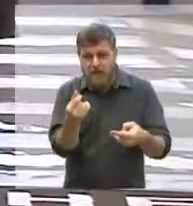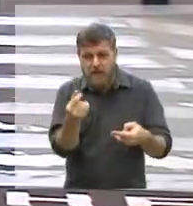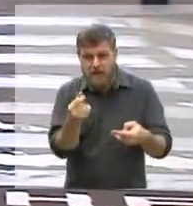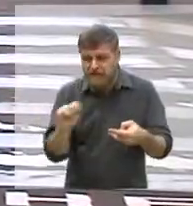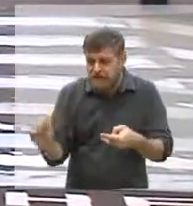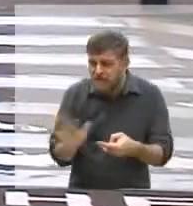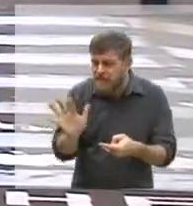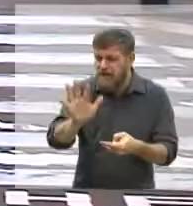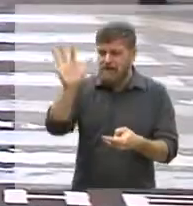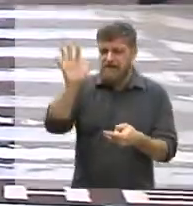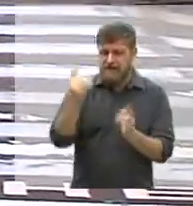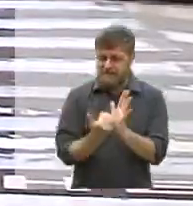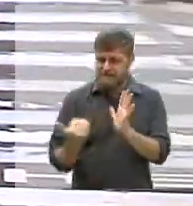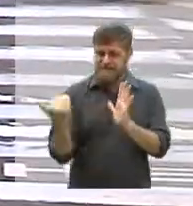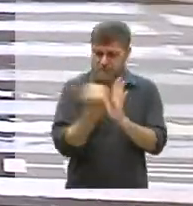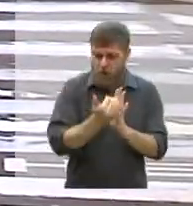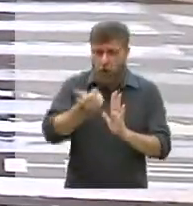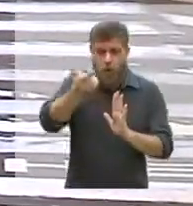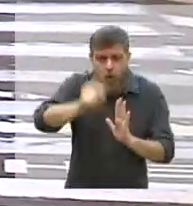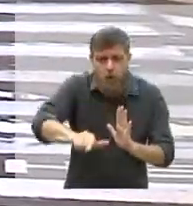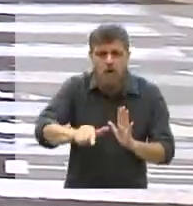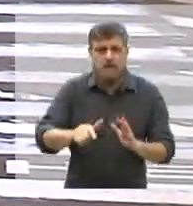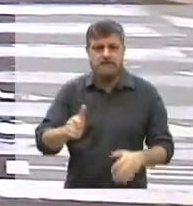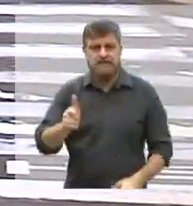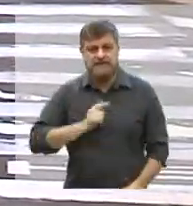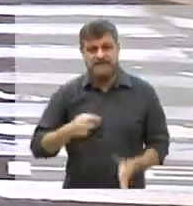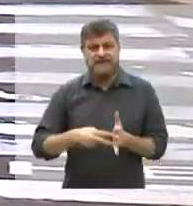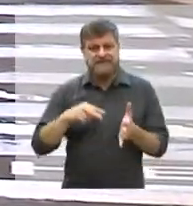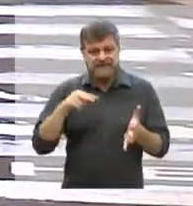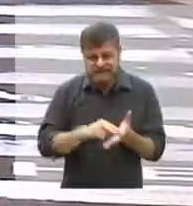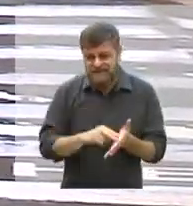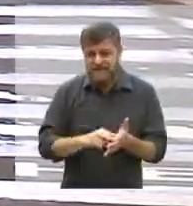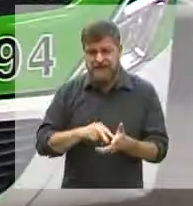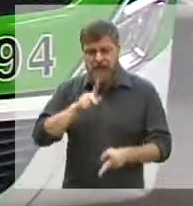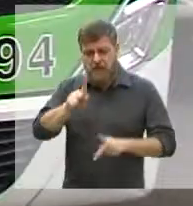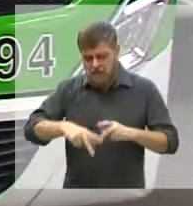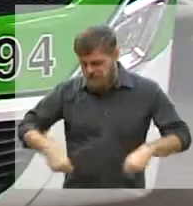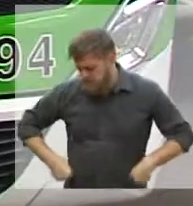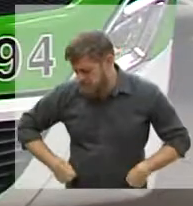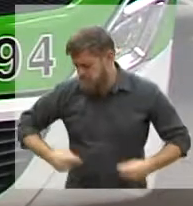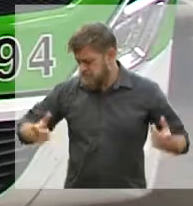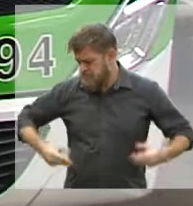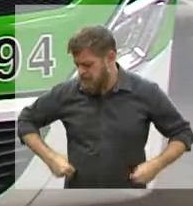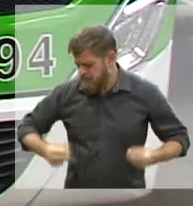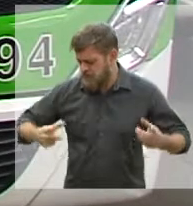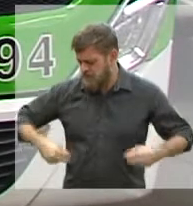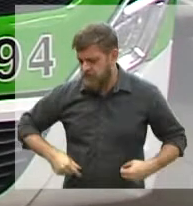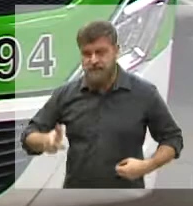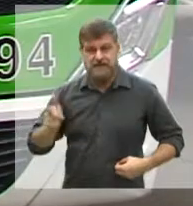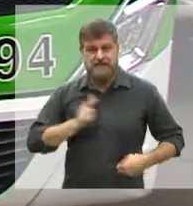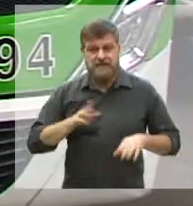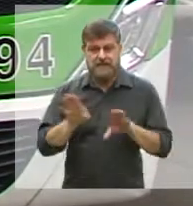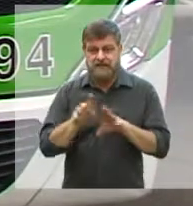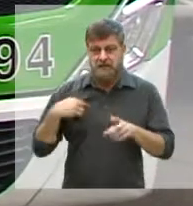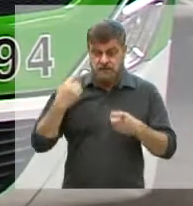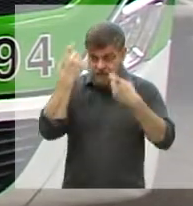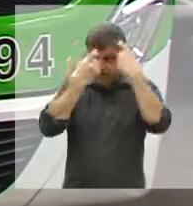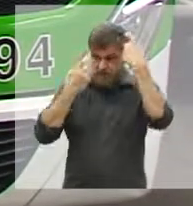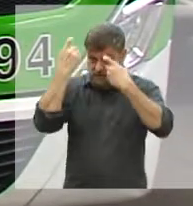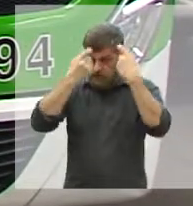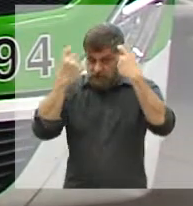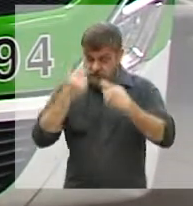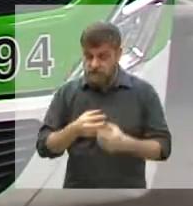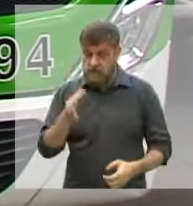tarifa. A gente teve mais um aumento da tarifa, o que significa mais ônus para a população. Temos agora algo que nos preocupa muito e a gente está de olho e